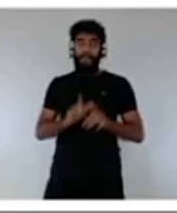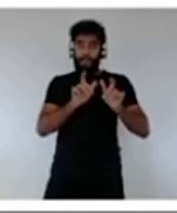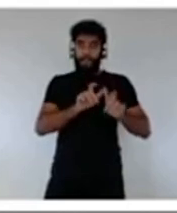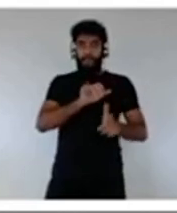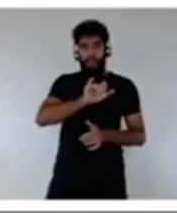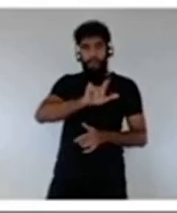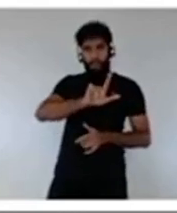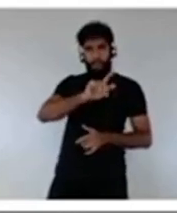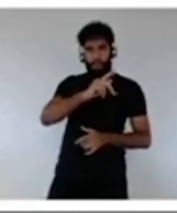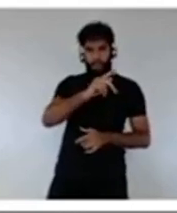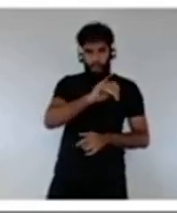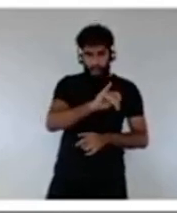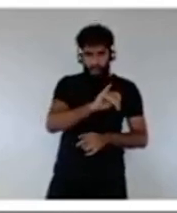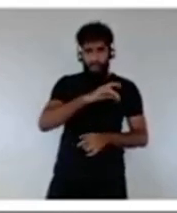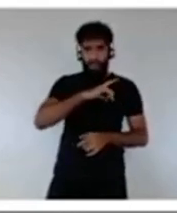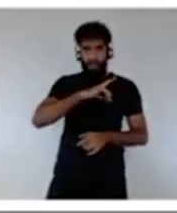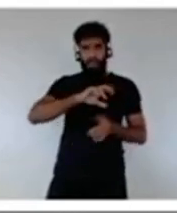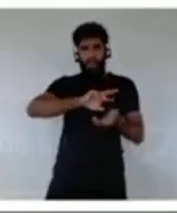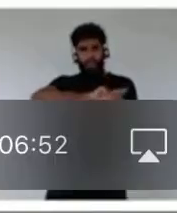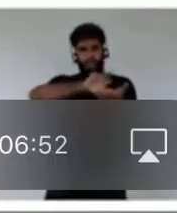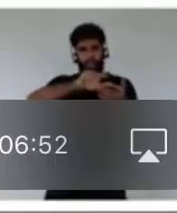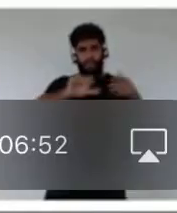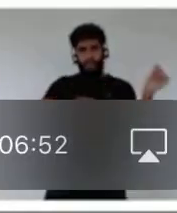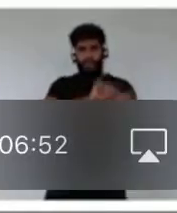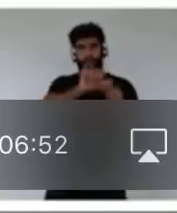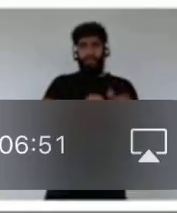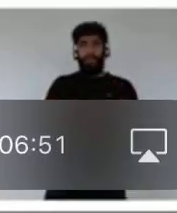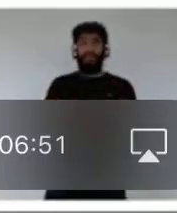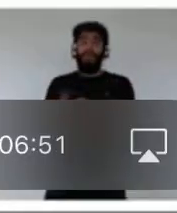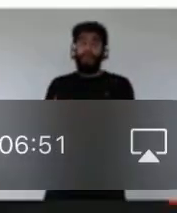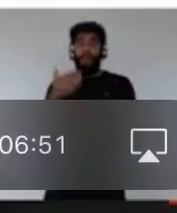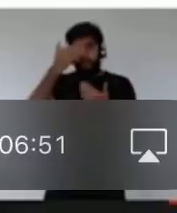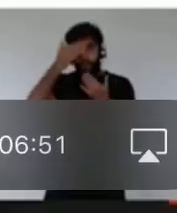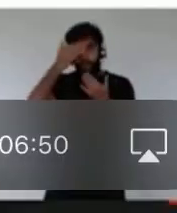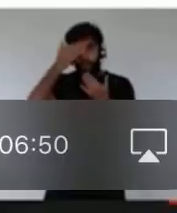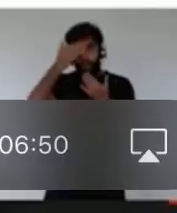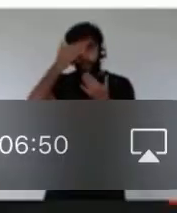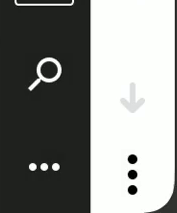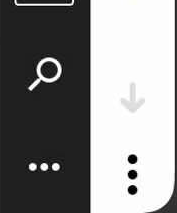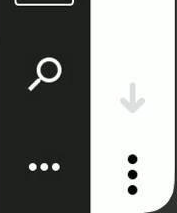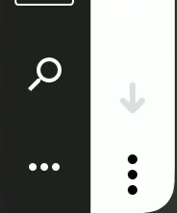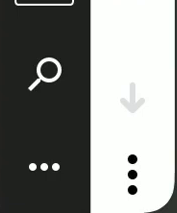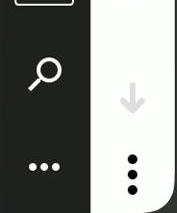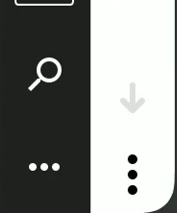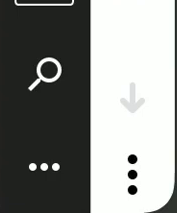muito a poder participar com vocês nesse momento e podendo estar contribuindo